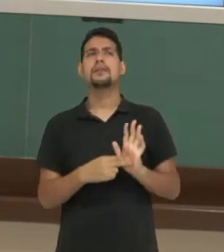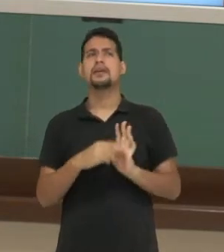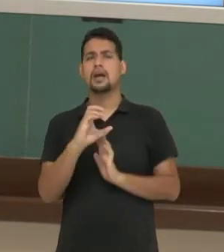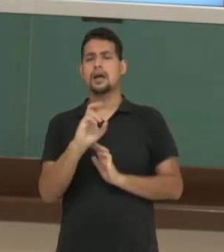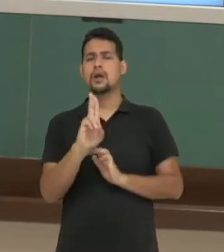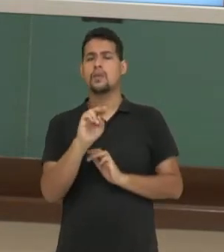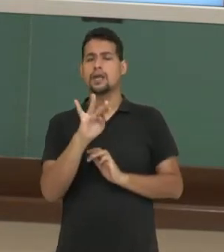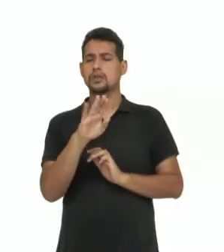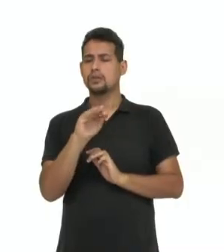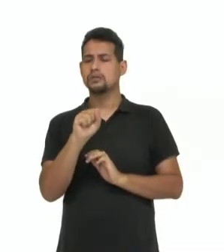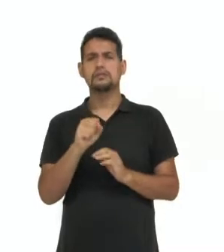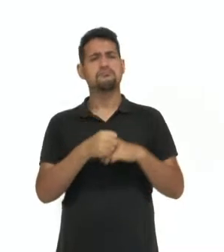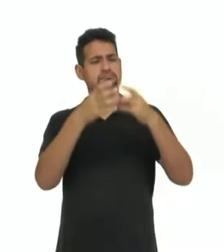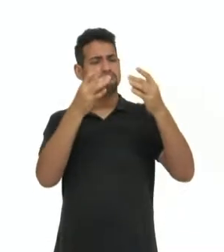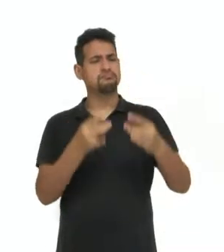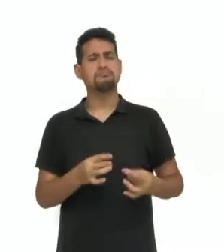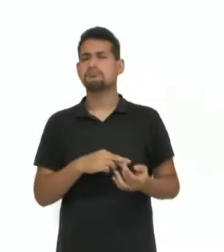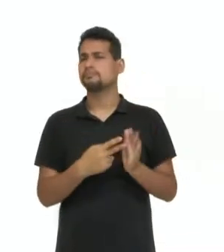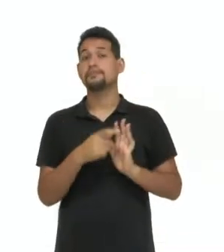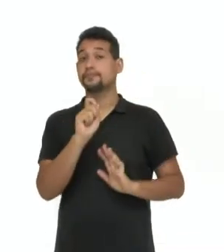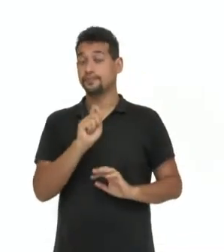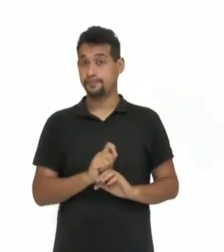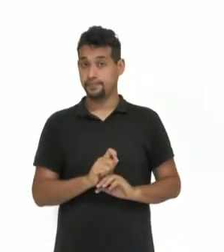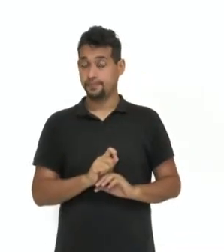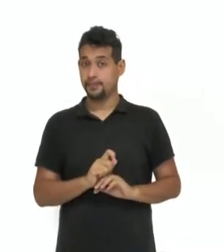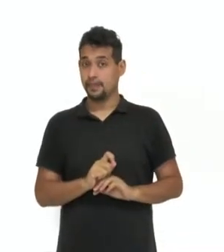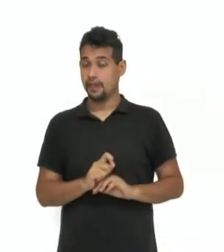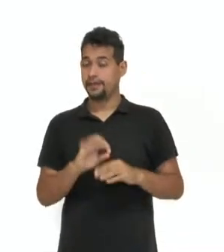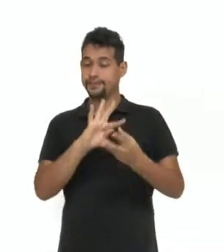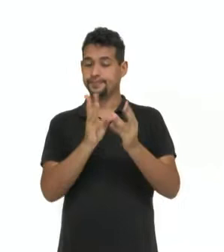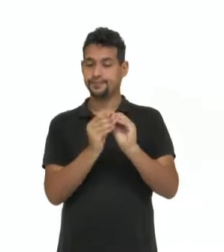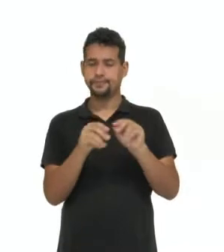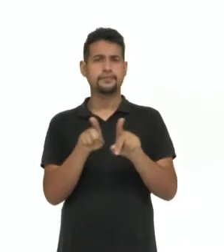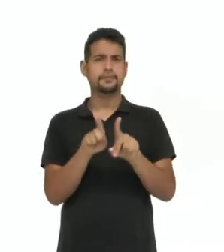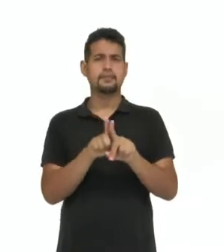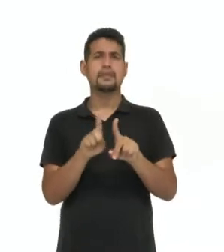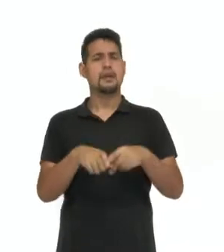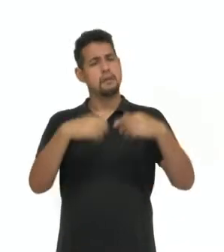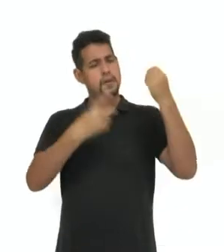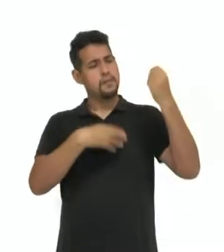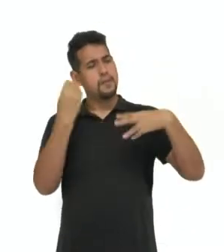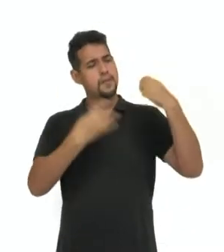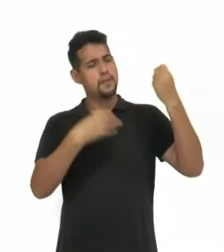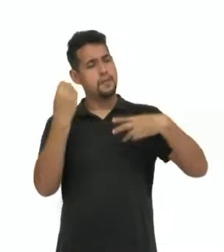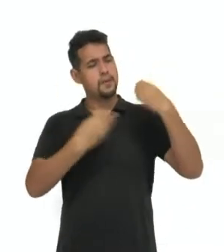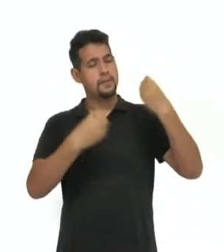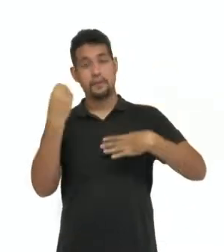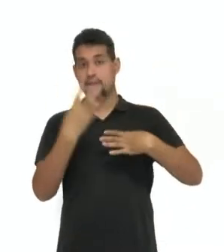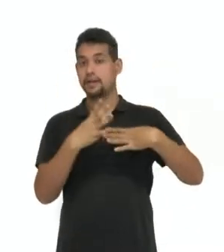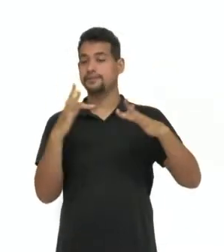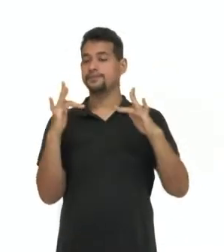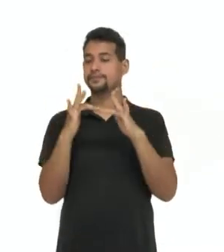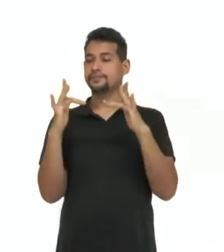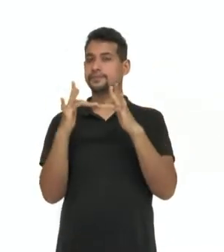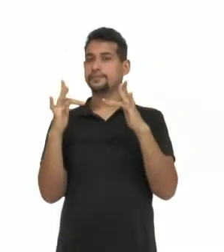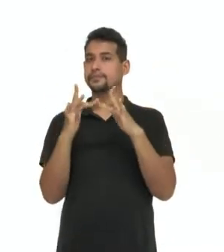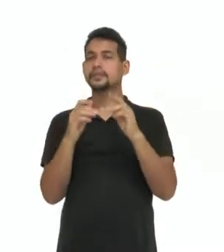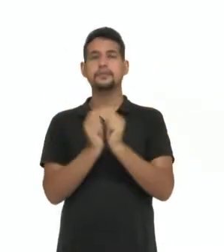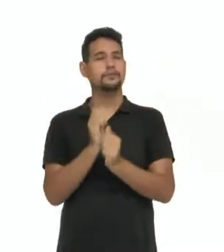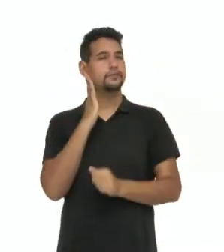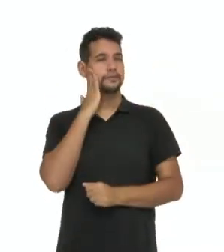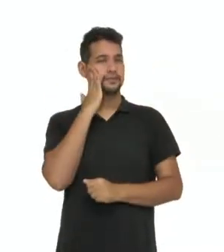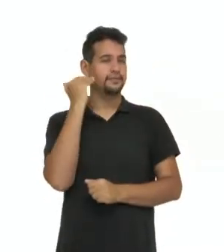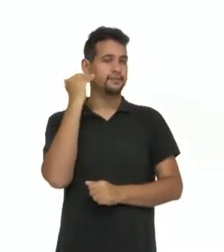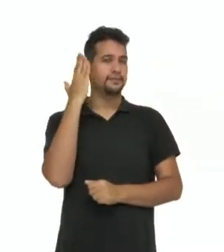Cuentos, definição. Narración breve de ficción, relato, relación de un